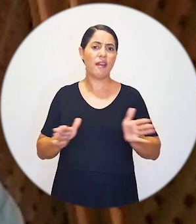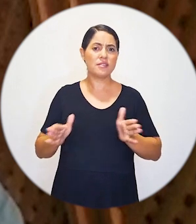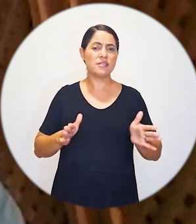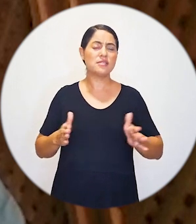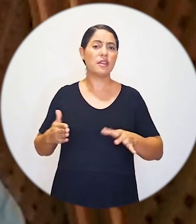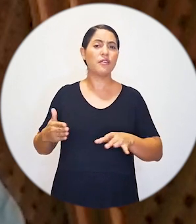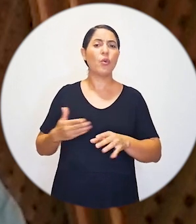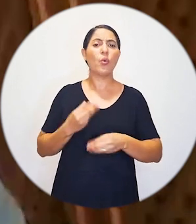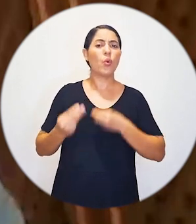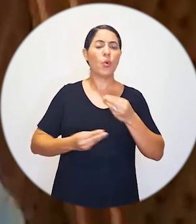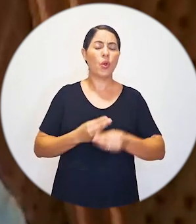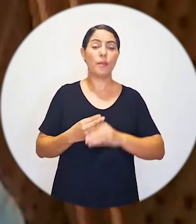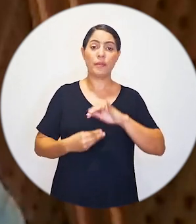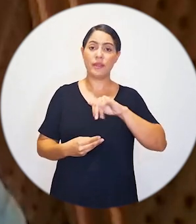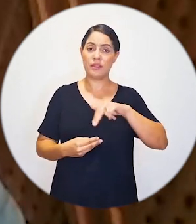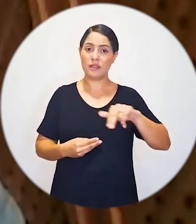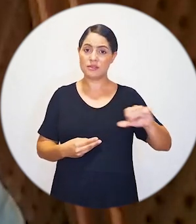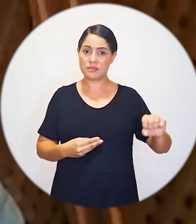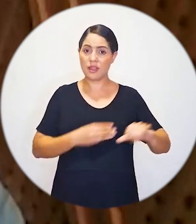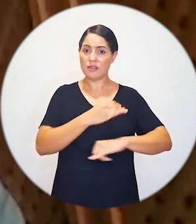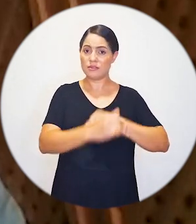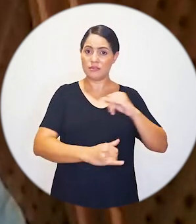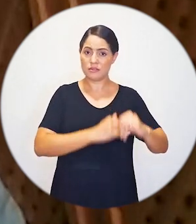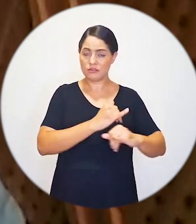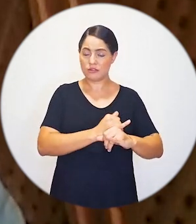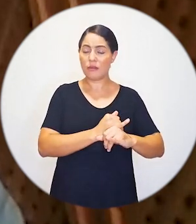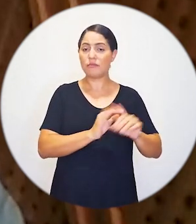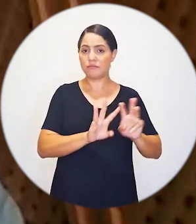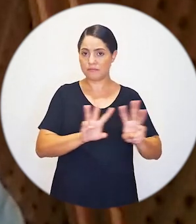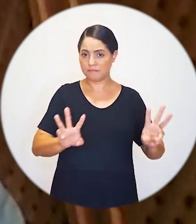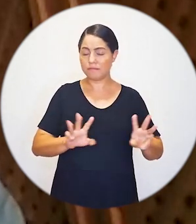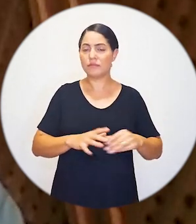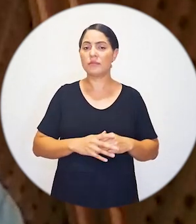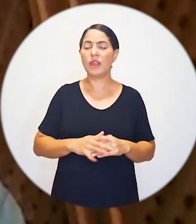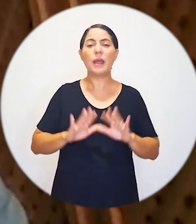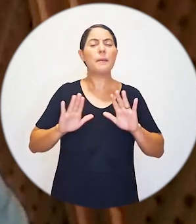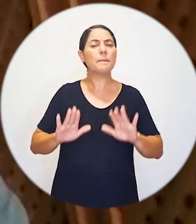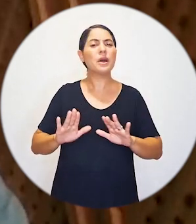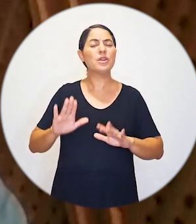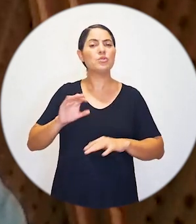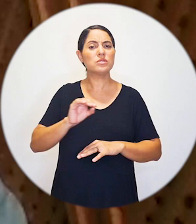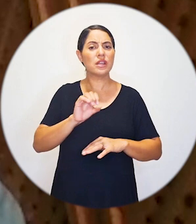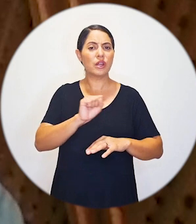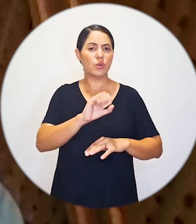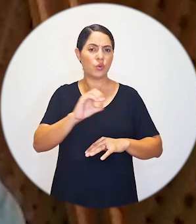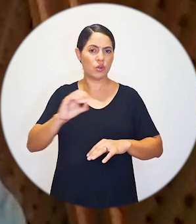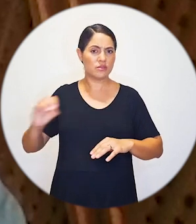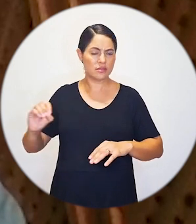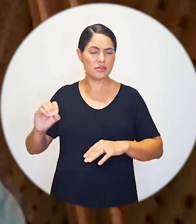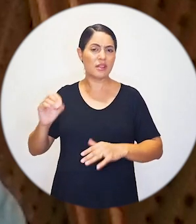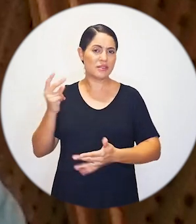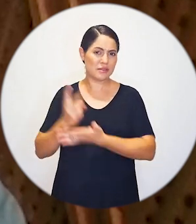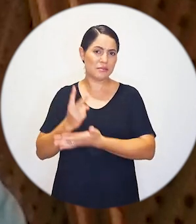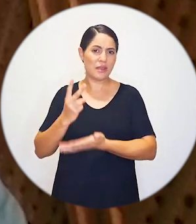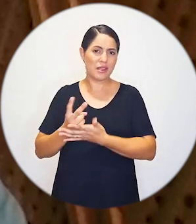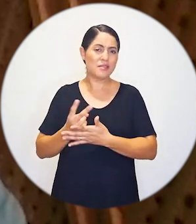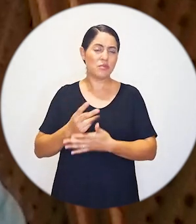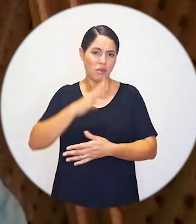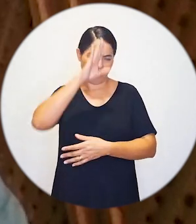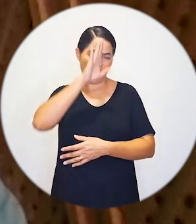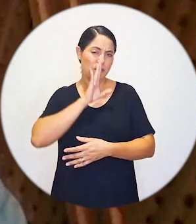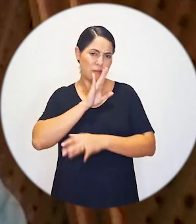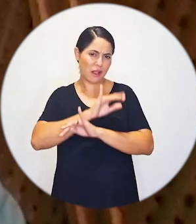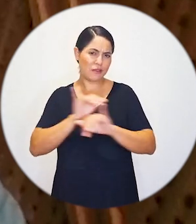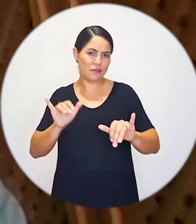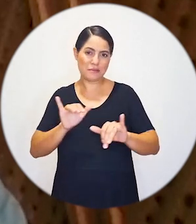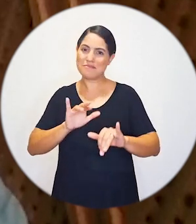acessíveis também pelo INSS Digital. Agora, a grande questão é que o 0800, apesar desse número que nos remete à gratuidade, ele não